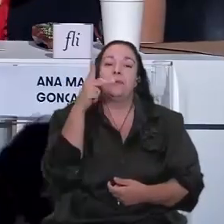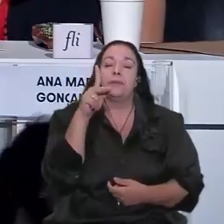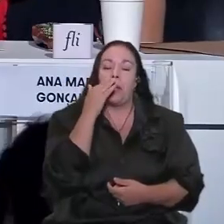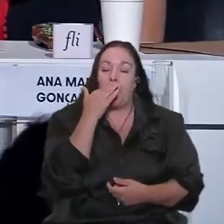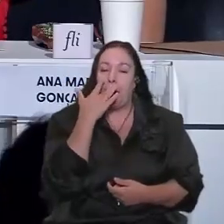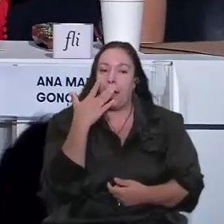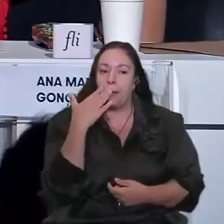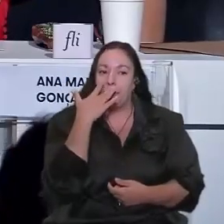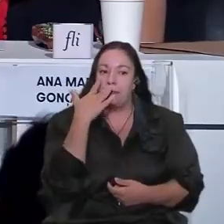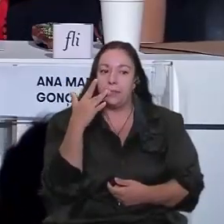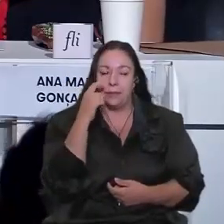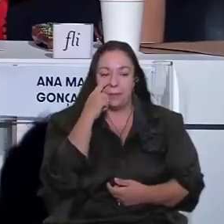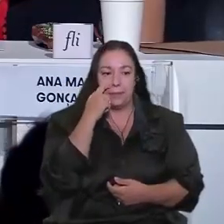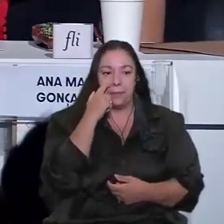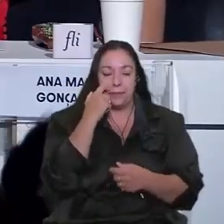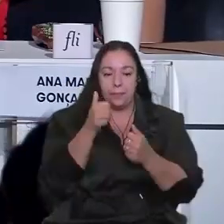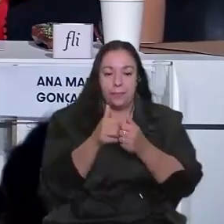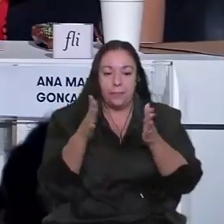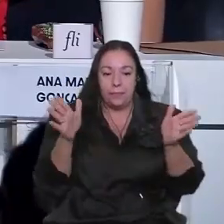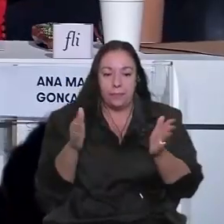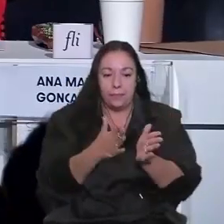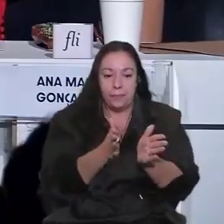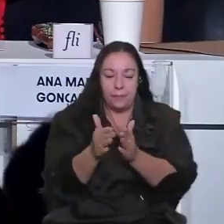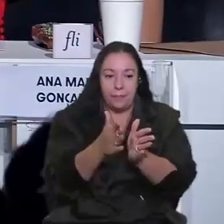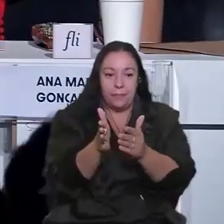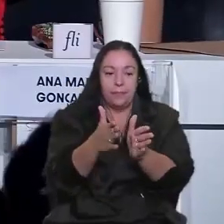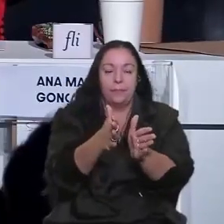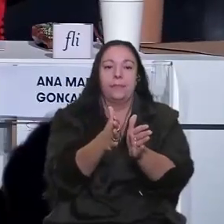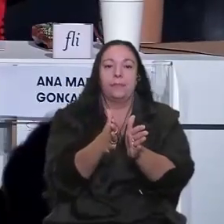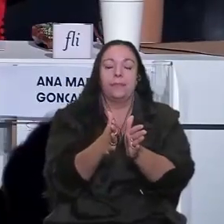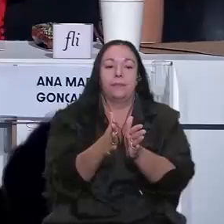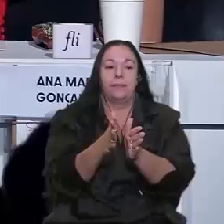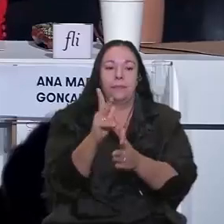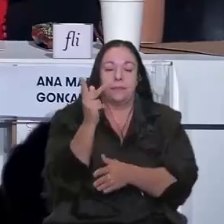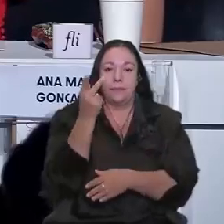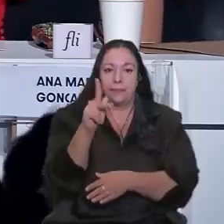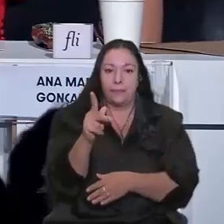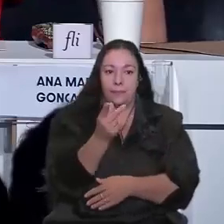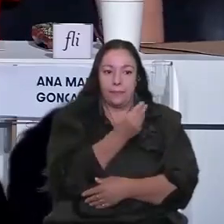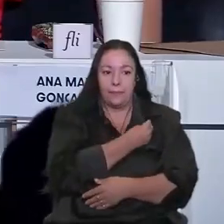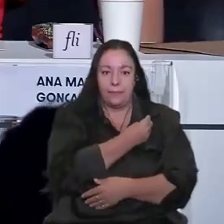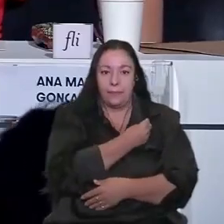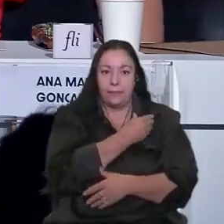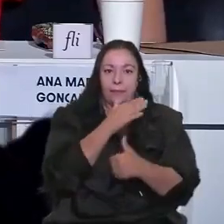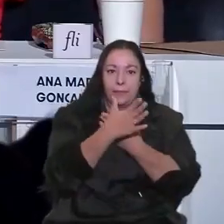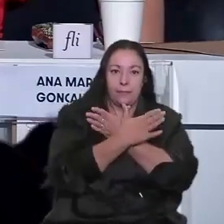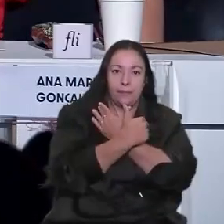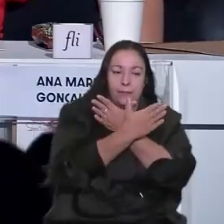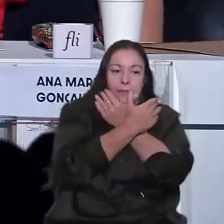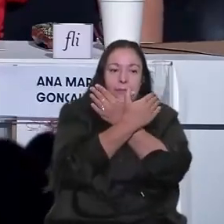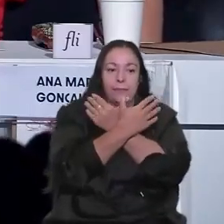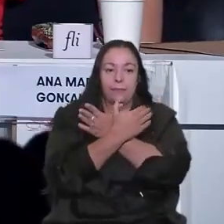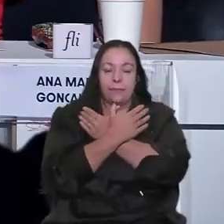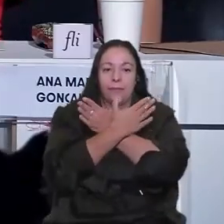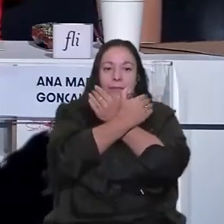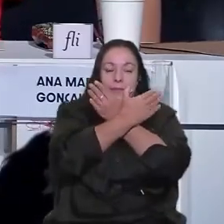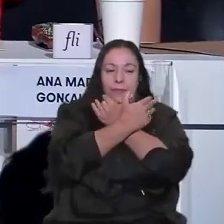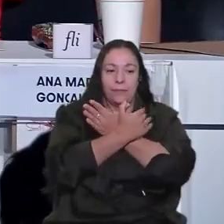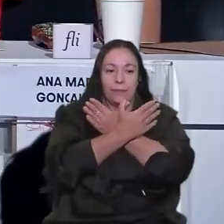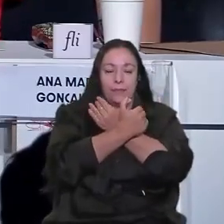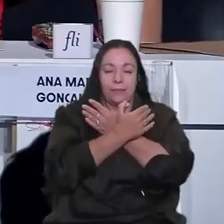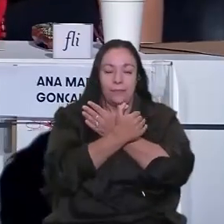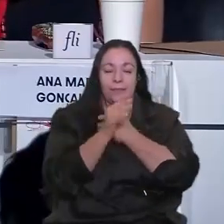cores. Abre os caminhos com elas. Em seus calcanhares, as asas de grande pássaro.